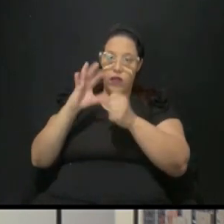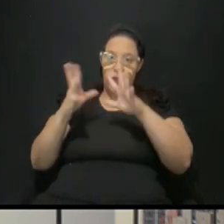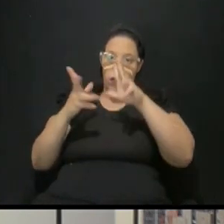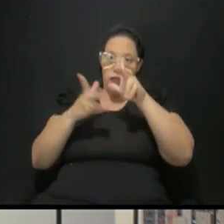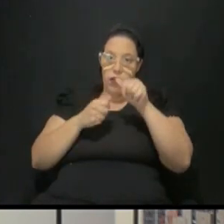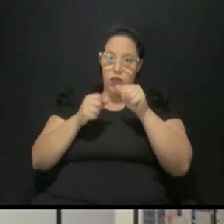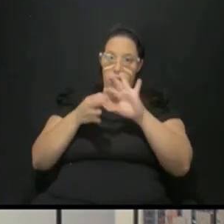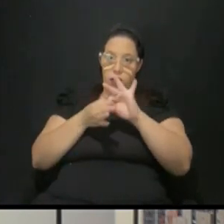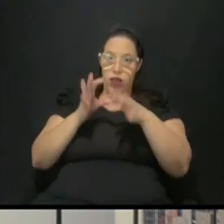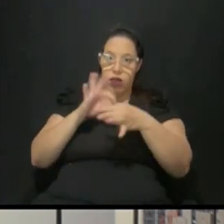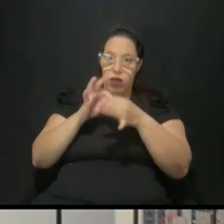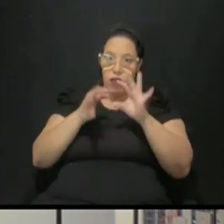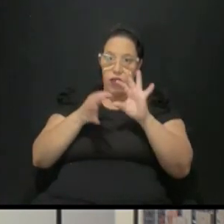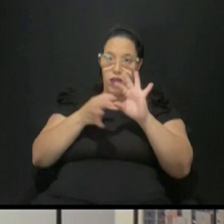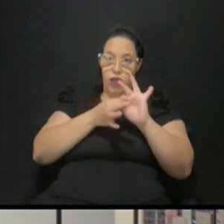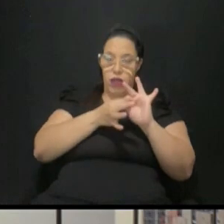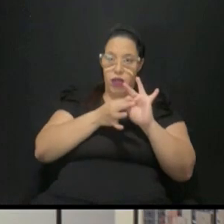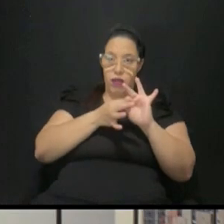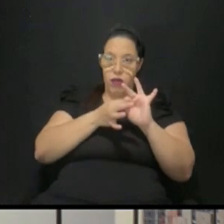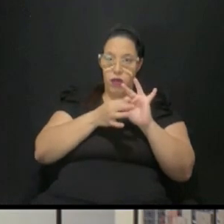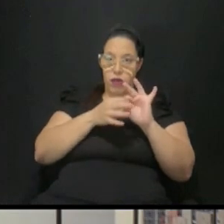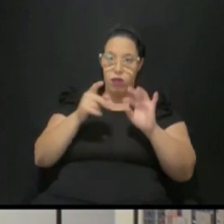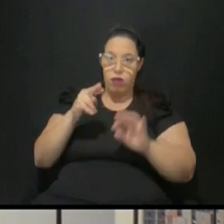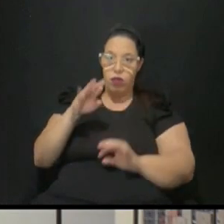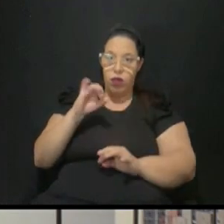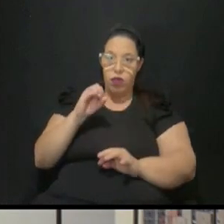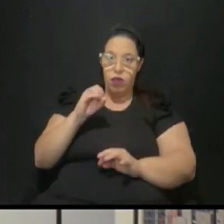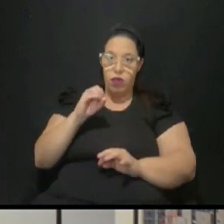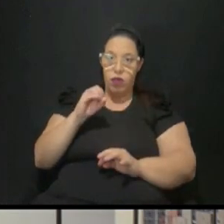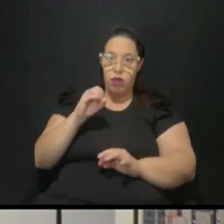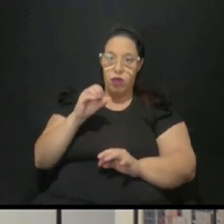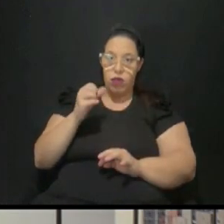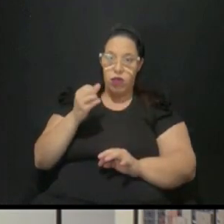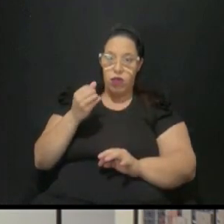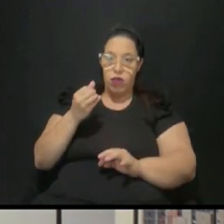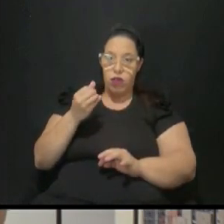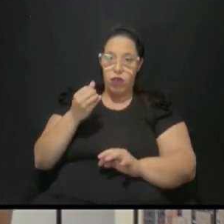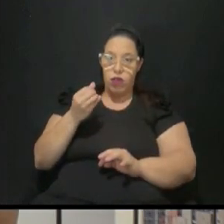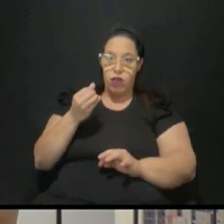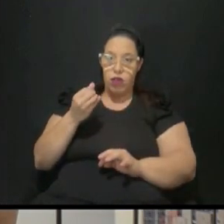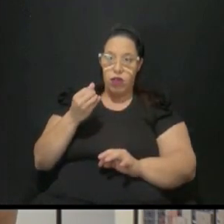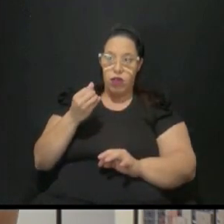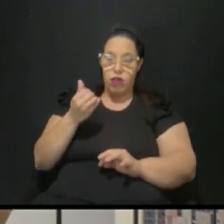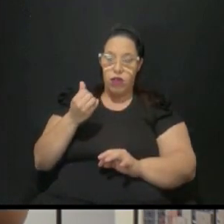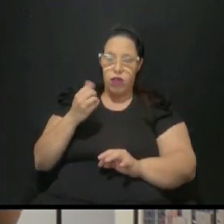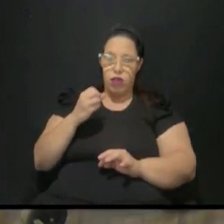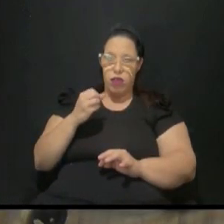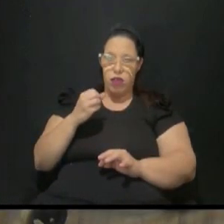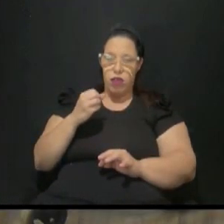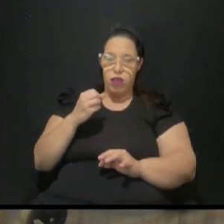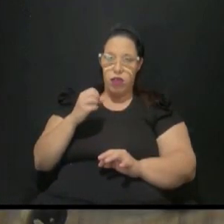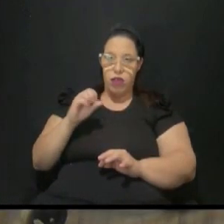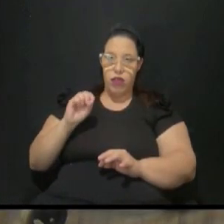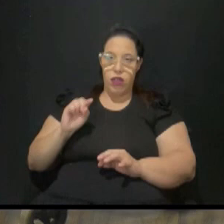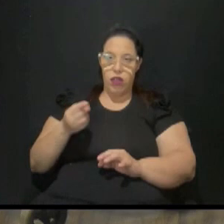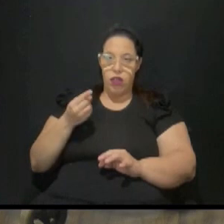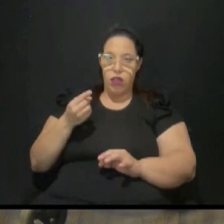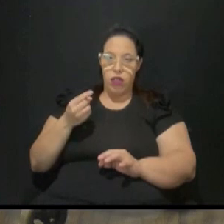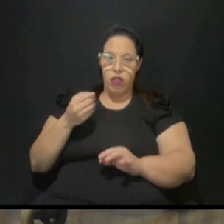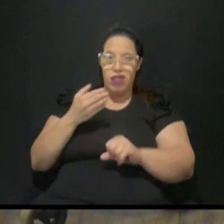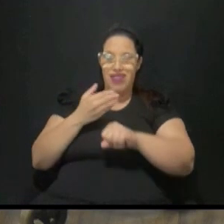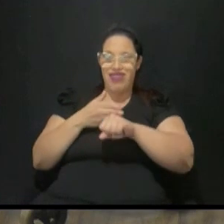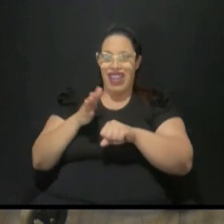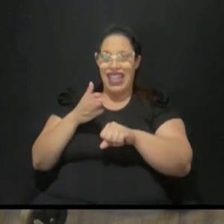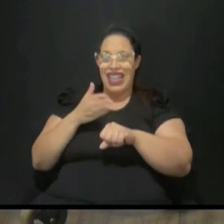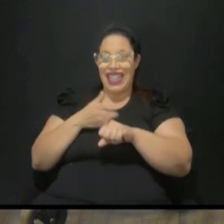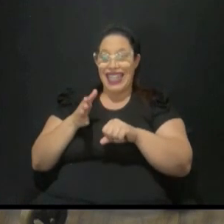e para pódio até 16.629, é isso mesmo? É isso, mas... Na prática é outro... Não,